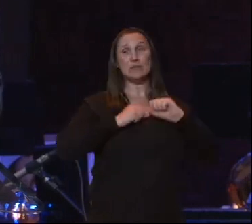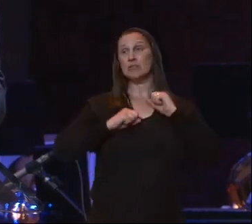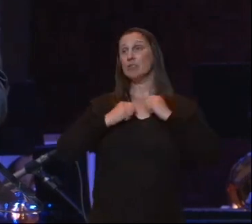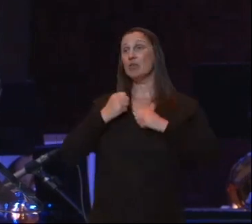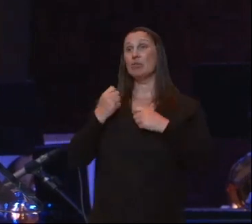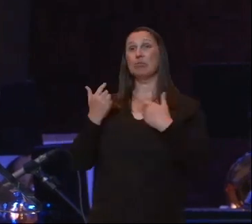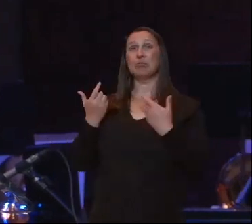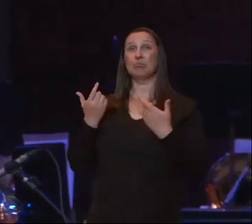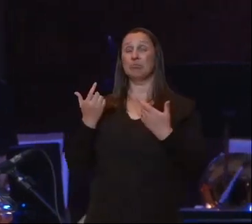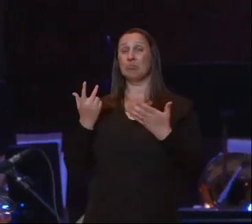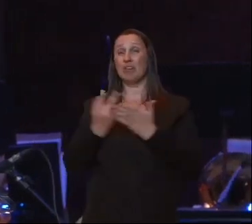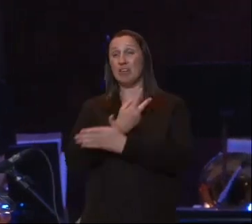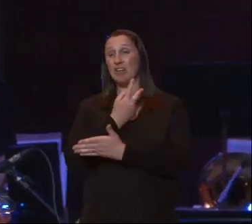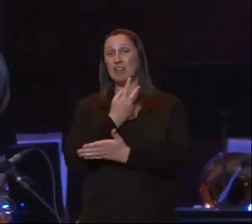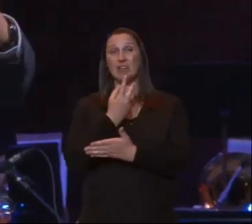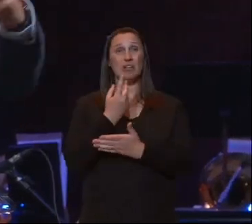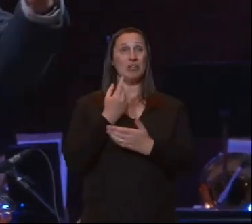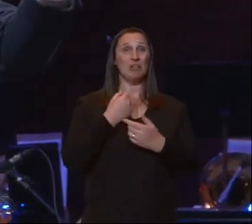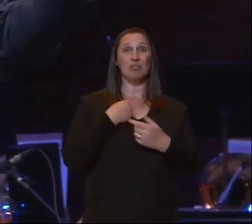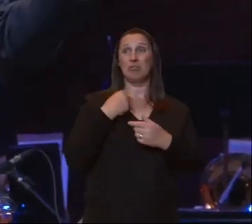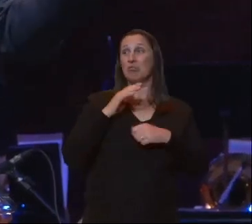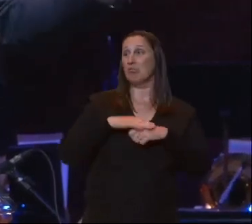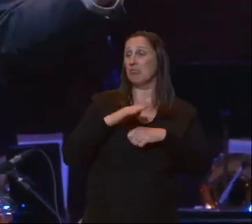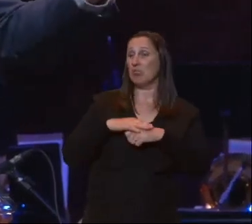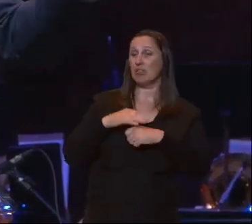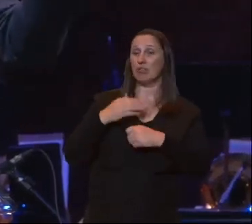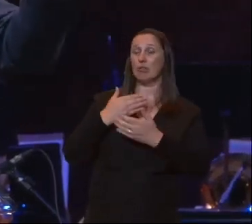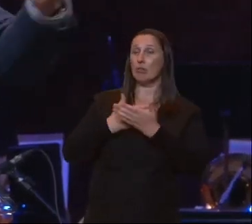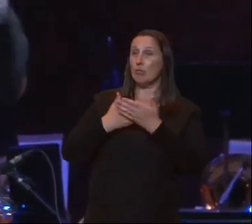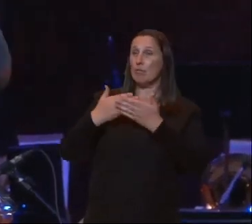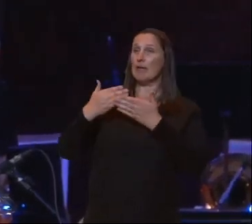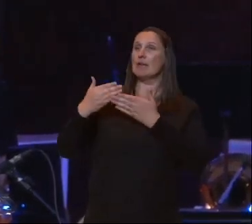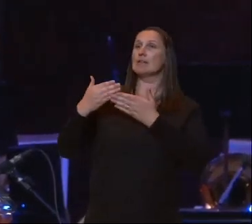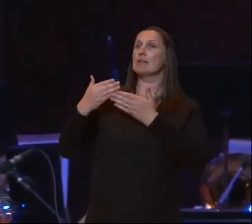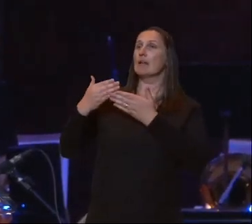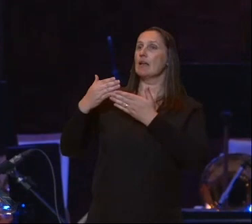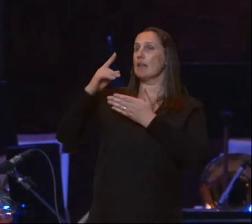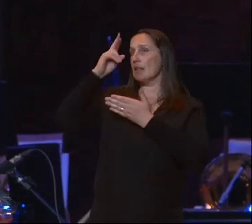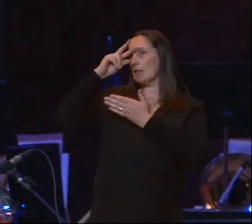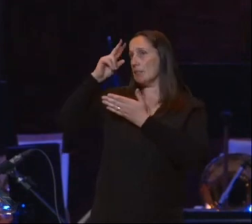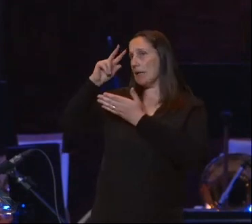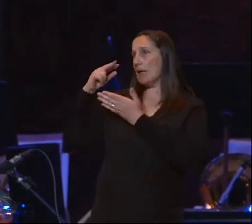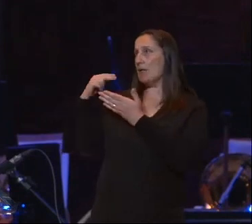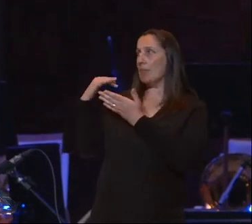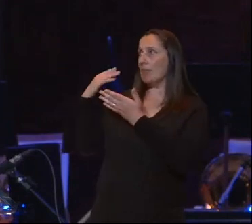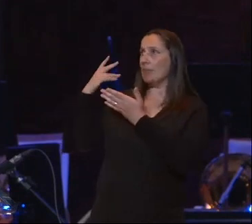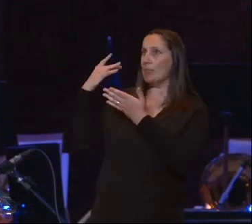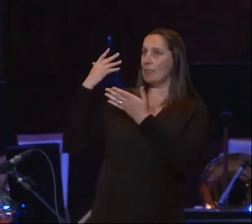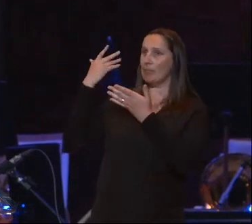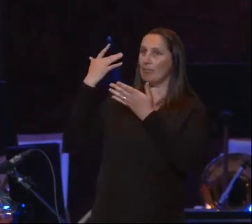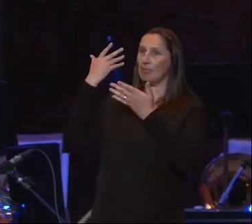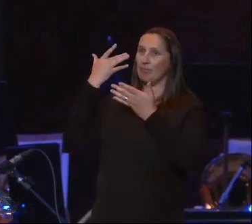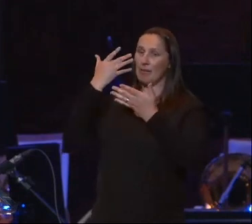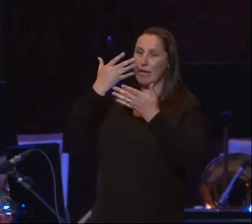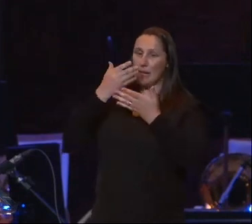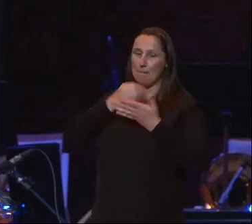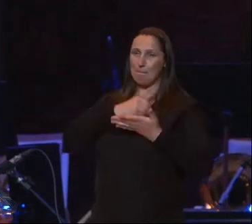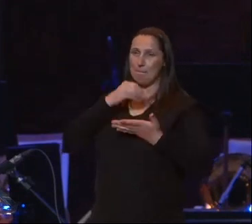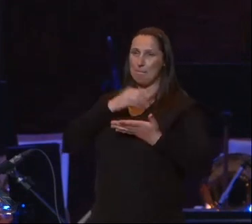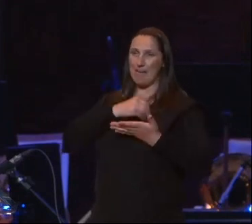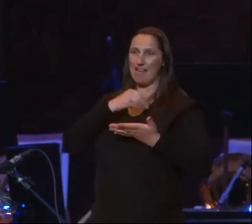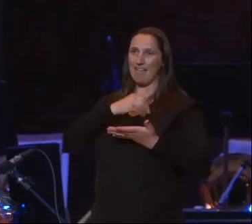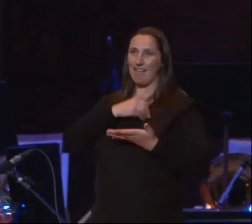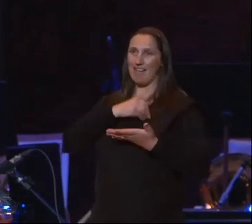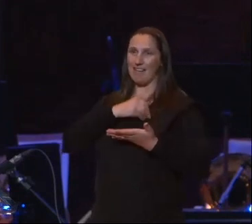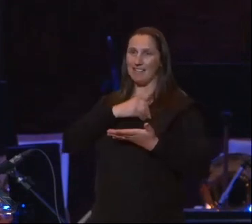aonde eu errei, o que eu fiz? E começa a lembrar dos seus pecados. Sabe, a verdade é que